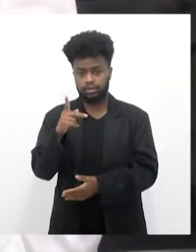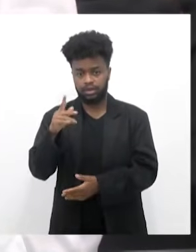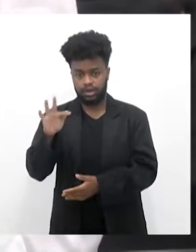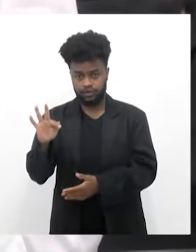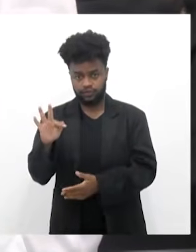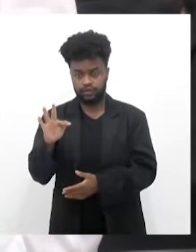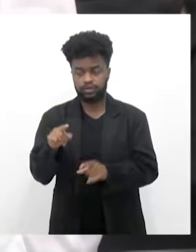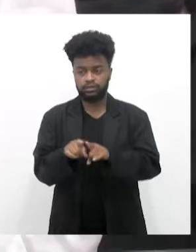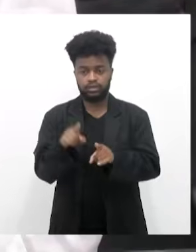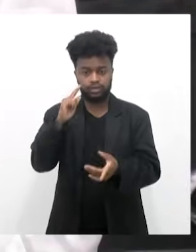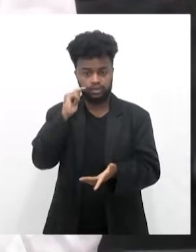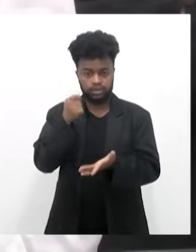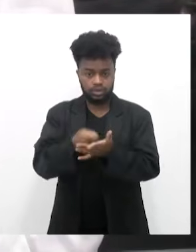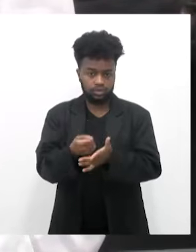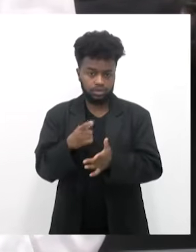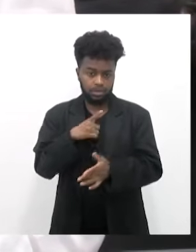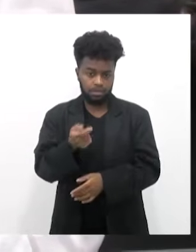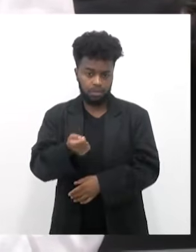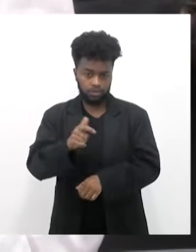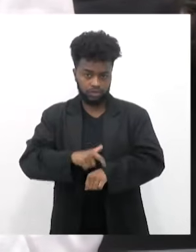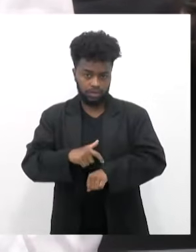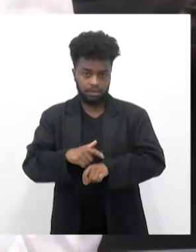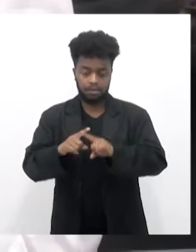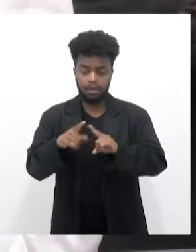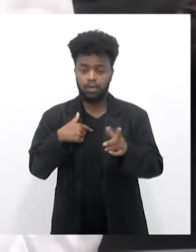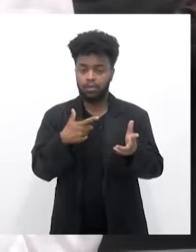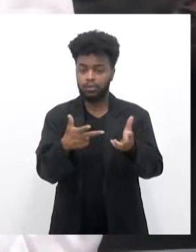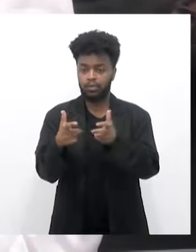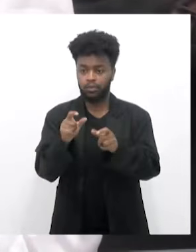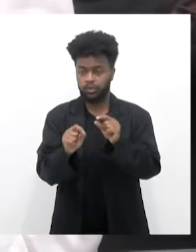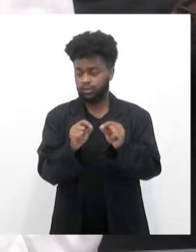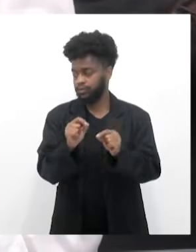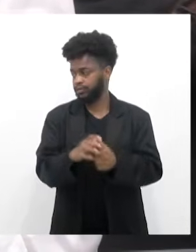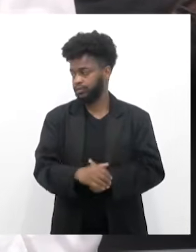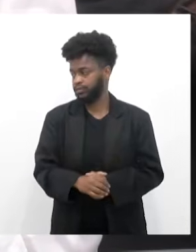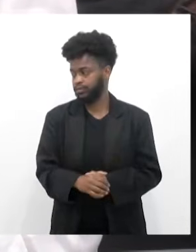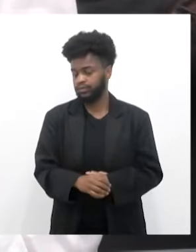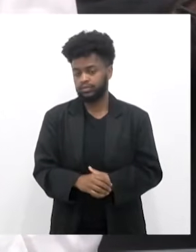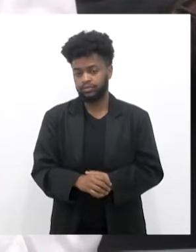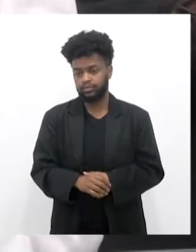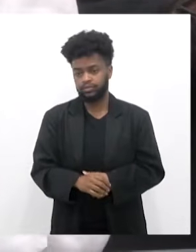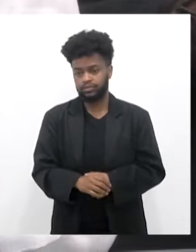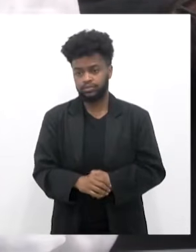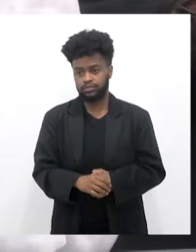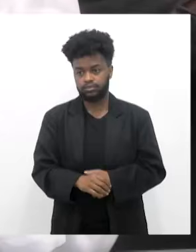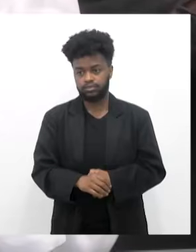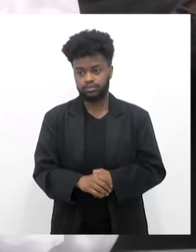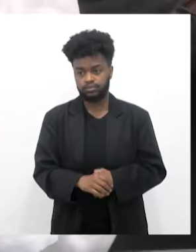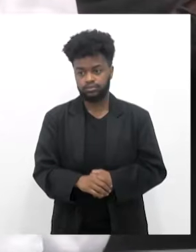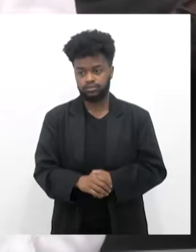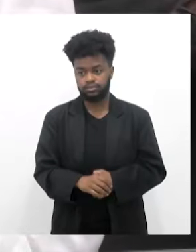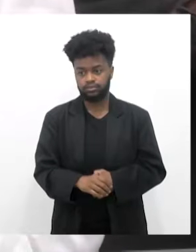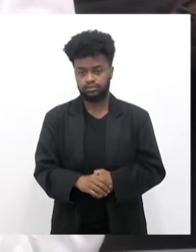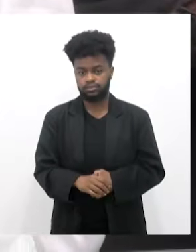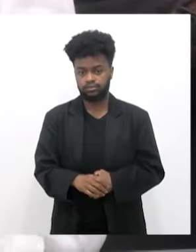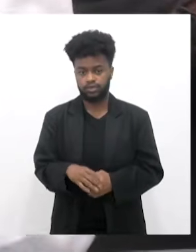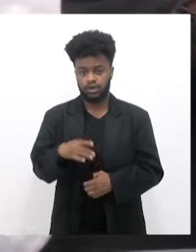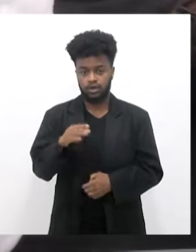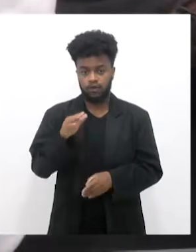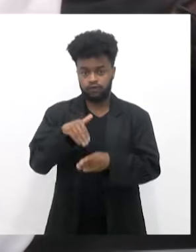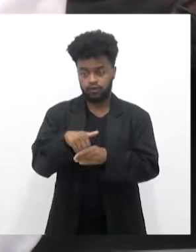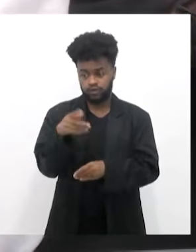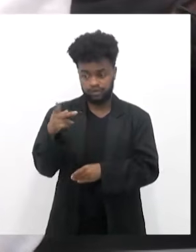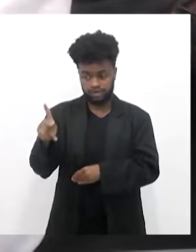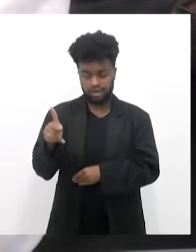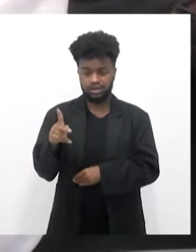das decisões recentes, eu vejo que o voto do deputado Luiz Paulo é